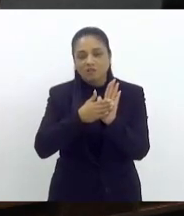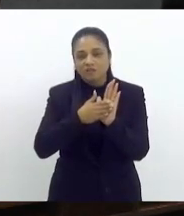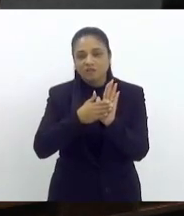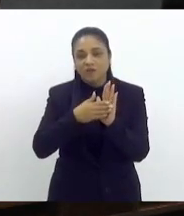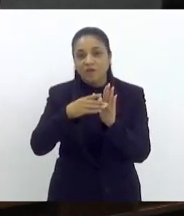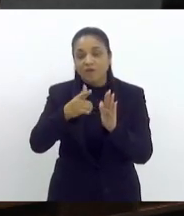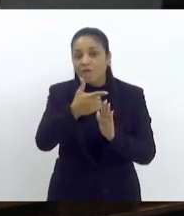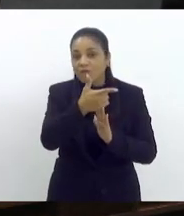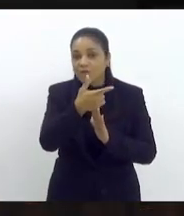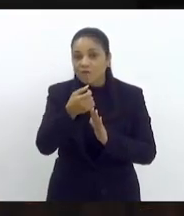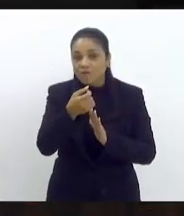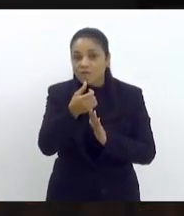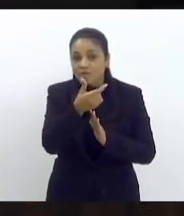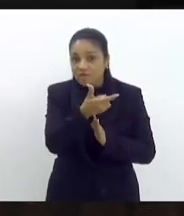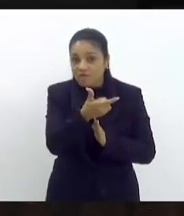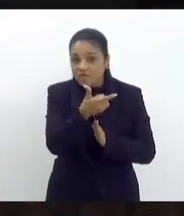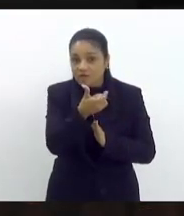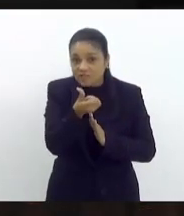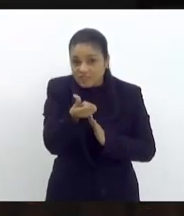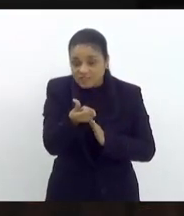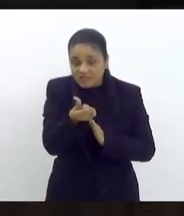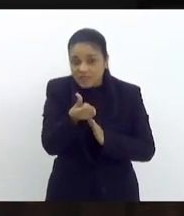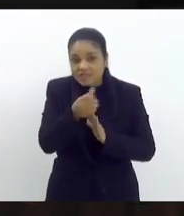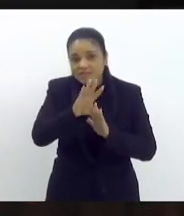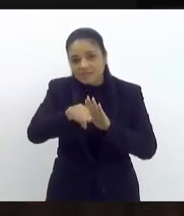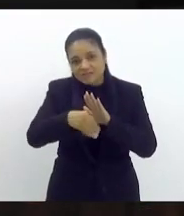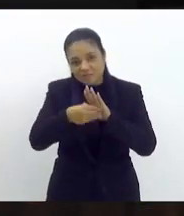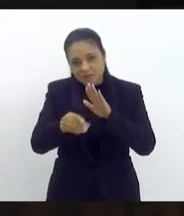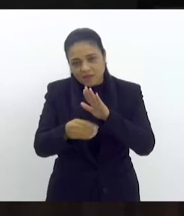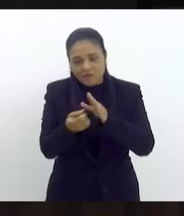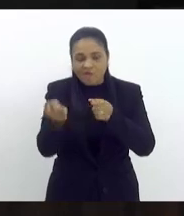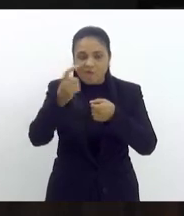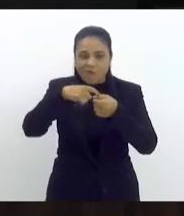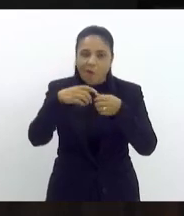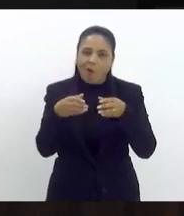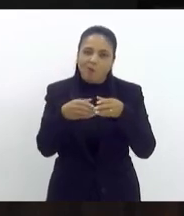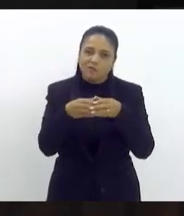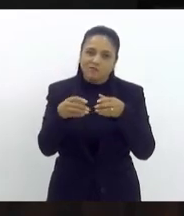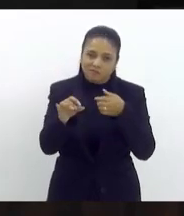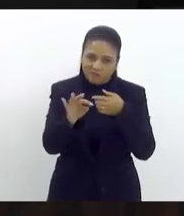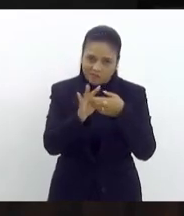26 emendas e retornos às comissões técnicas